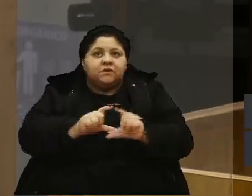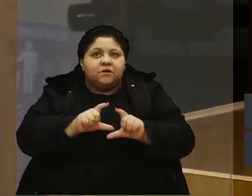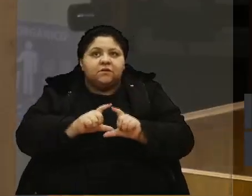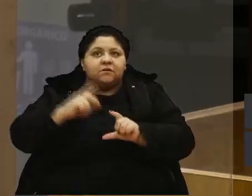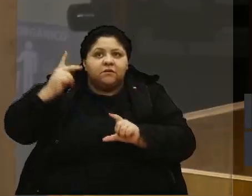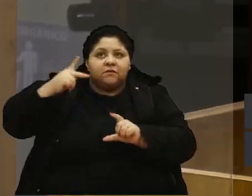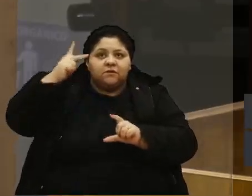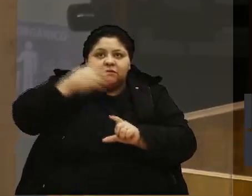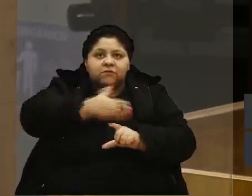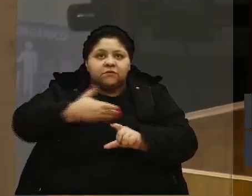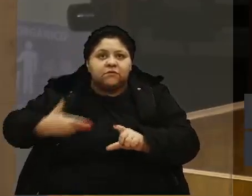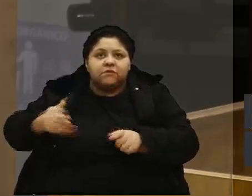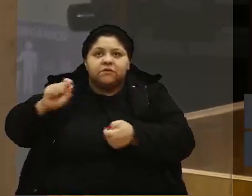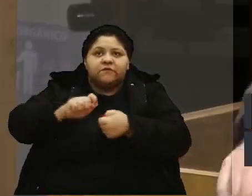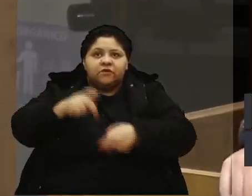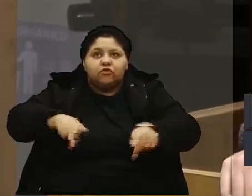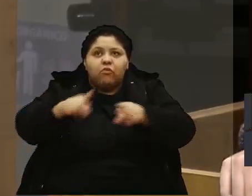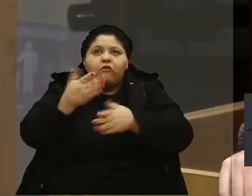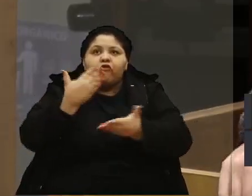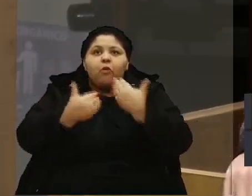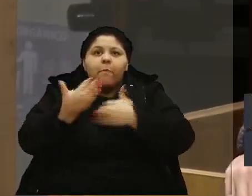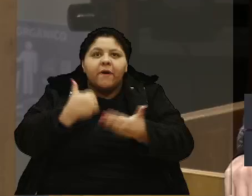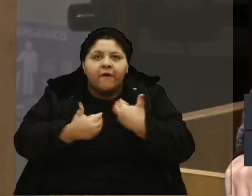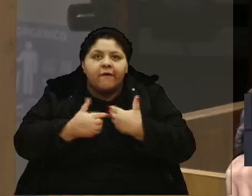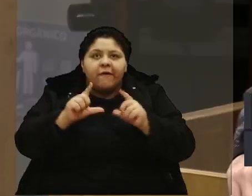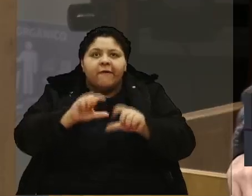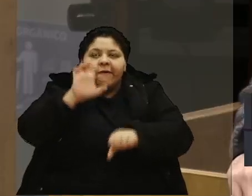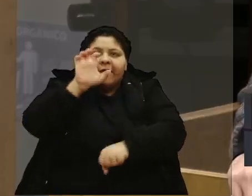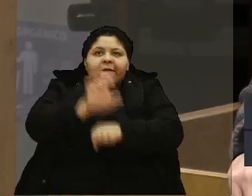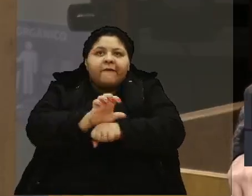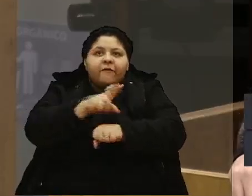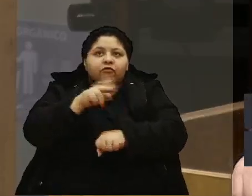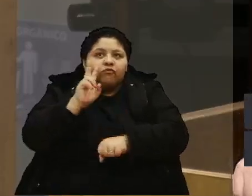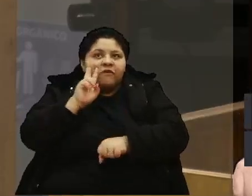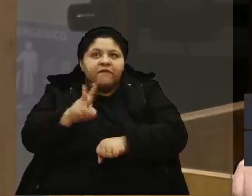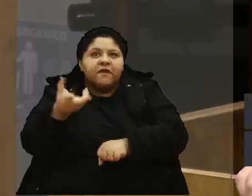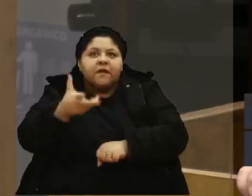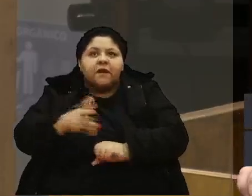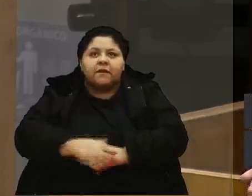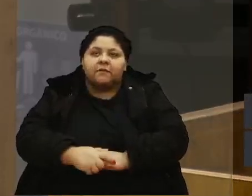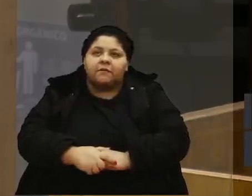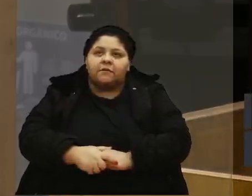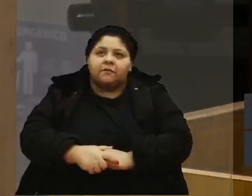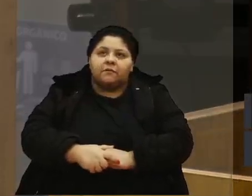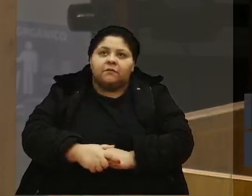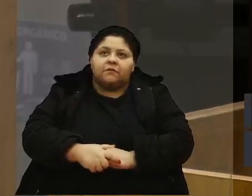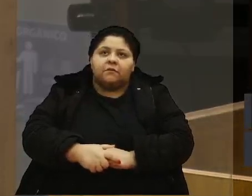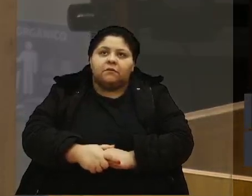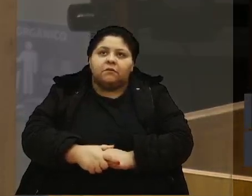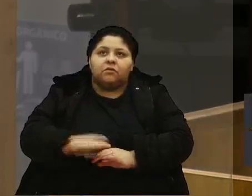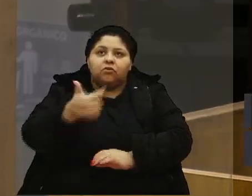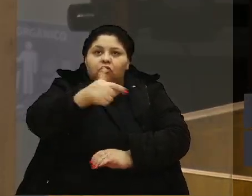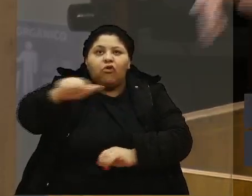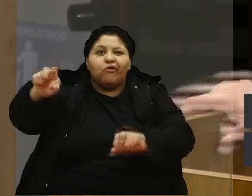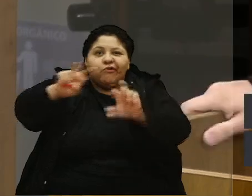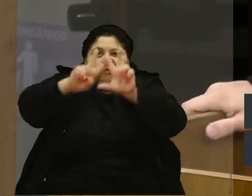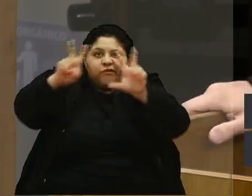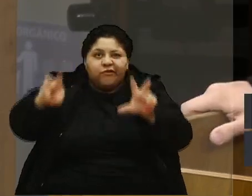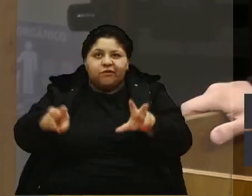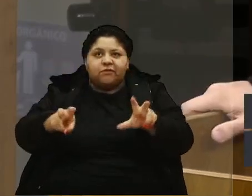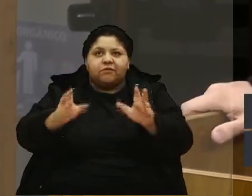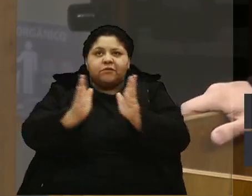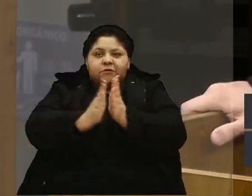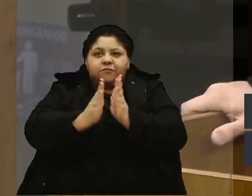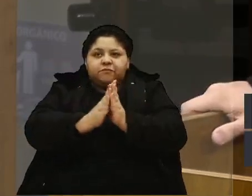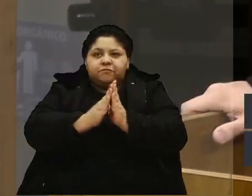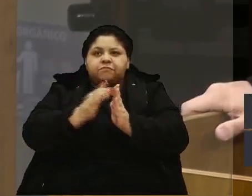política pública que faz o povo comer. Redução do Estado eu nunca vi ninguém querer. Tem outros 2 temas. Por gentileza, eu